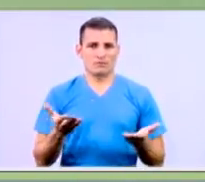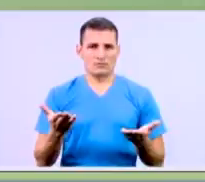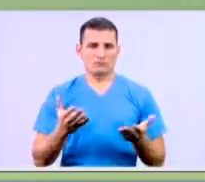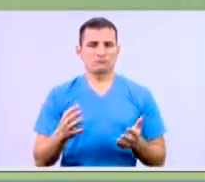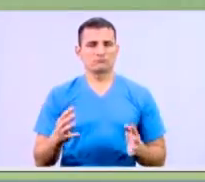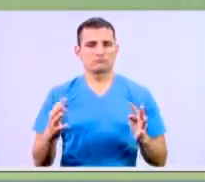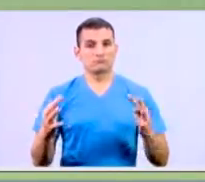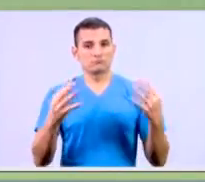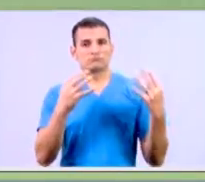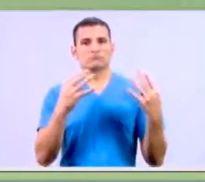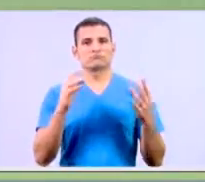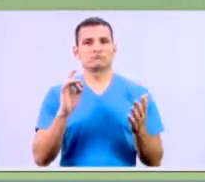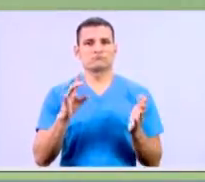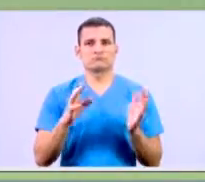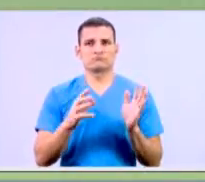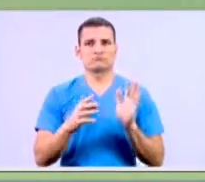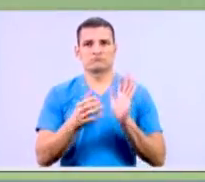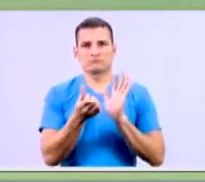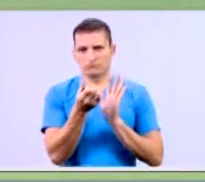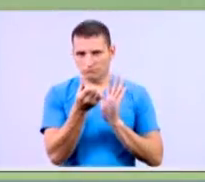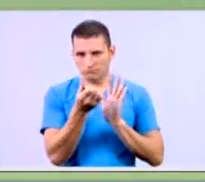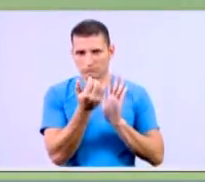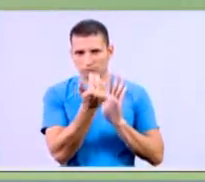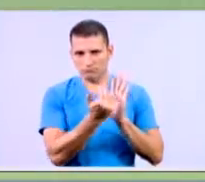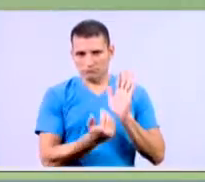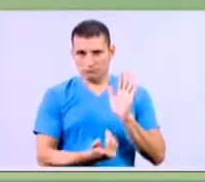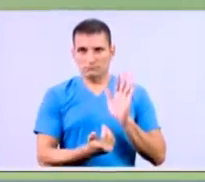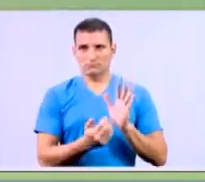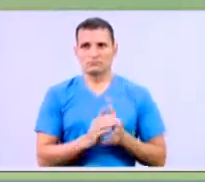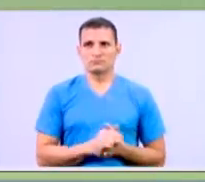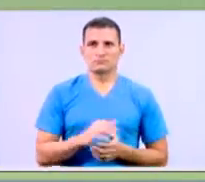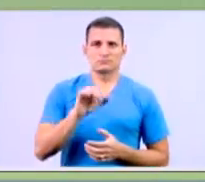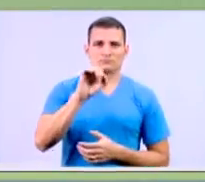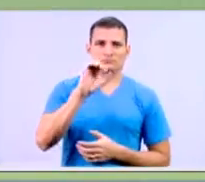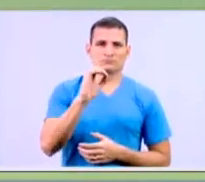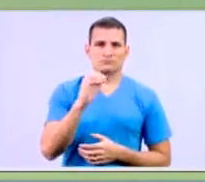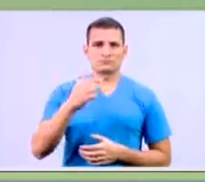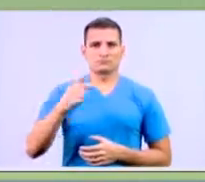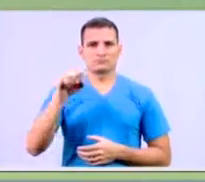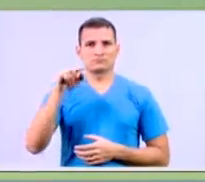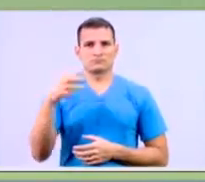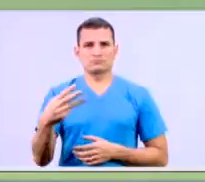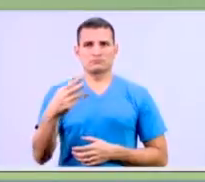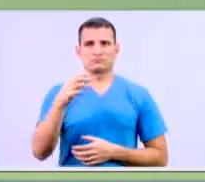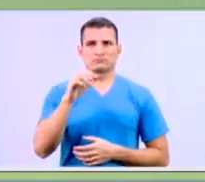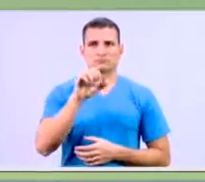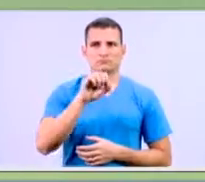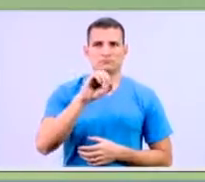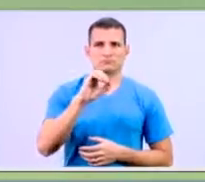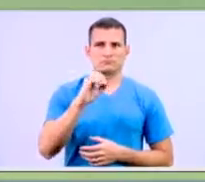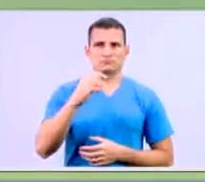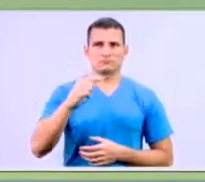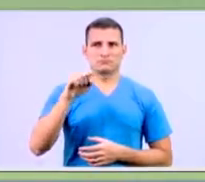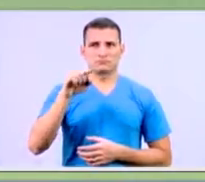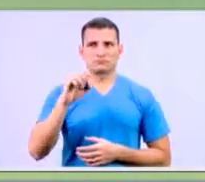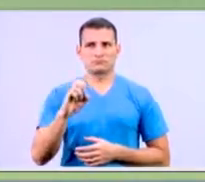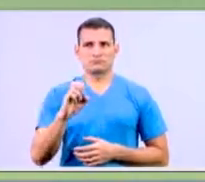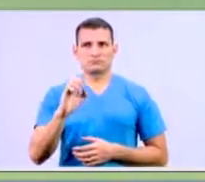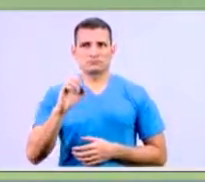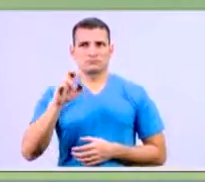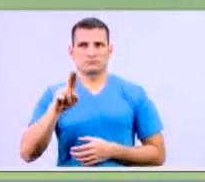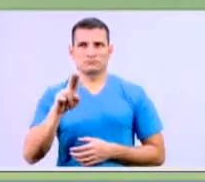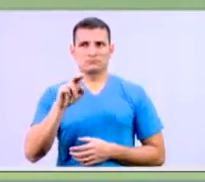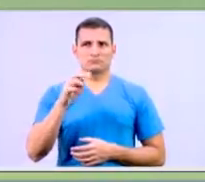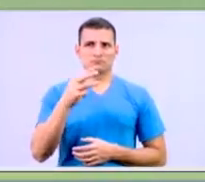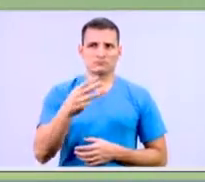para 6. O 802.3, 3U, 3AB,